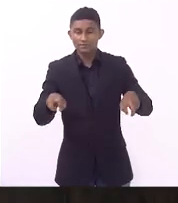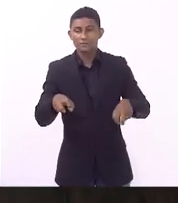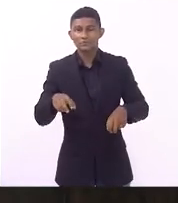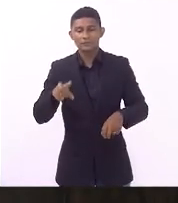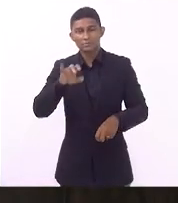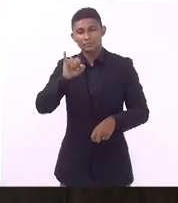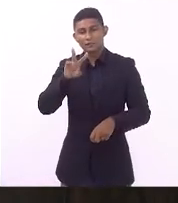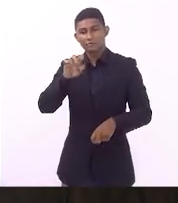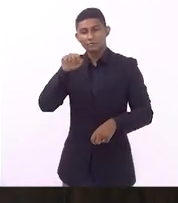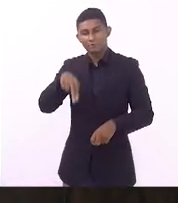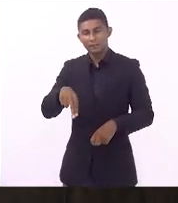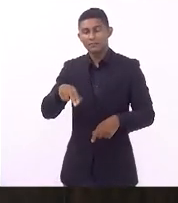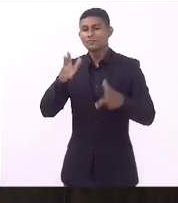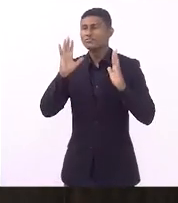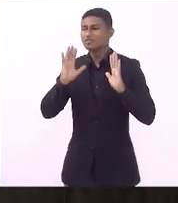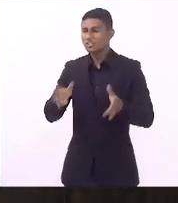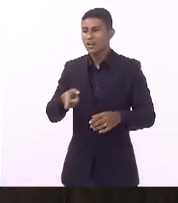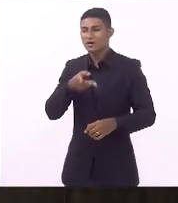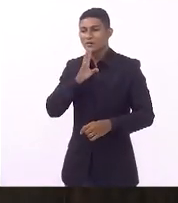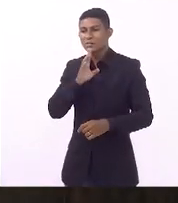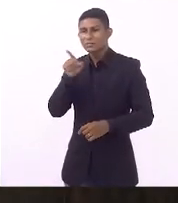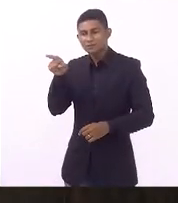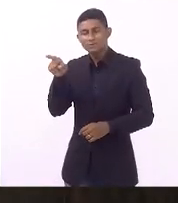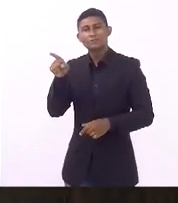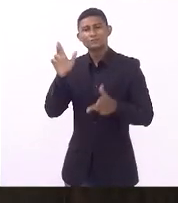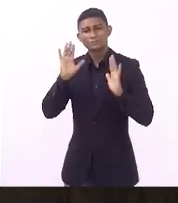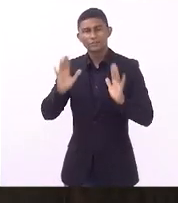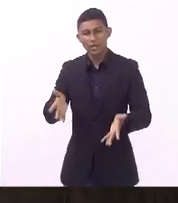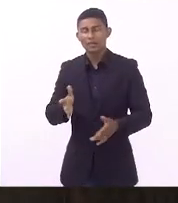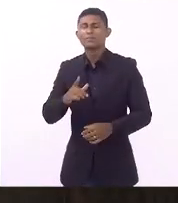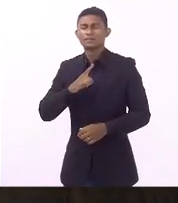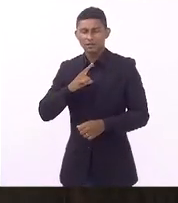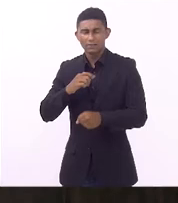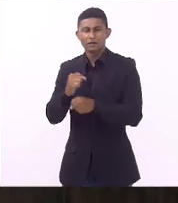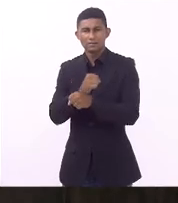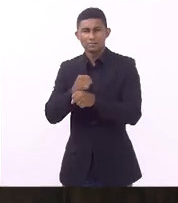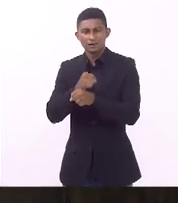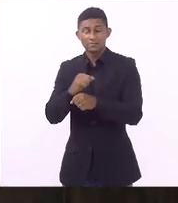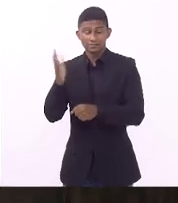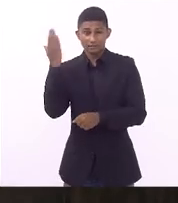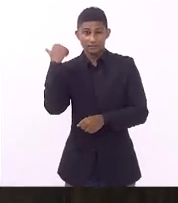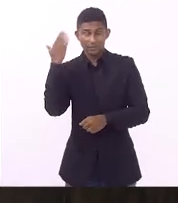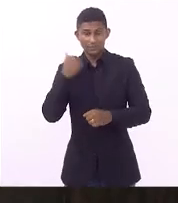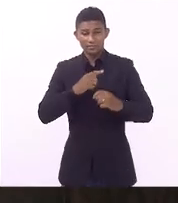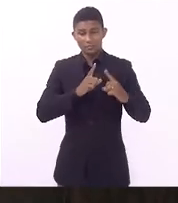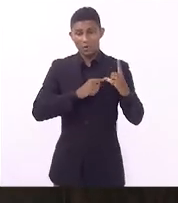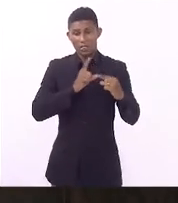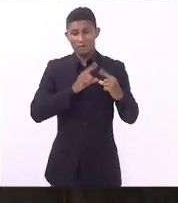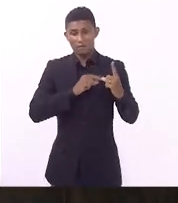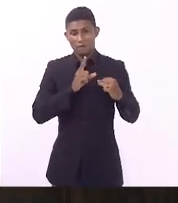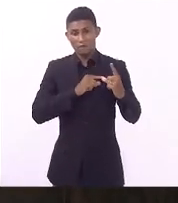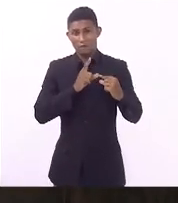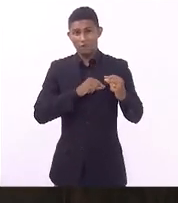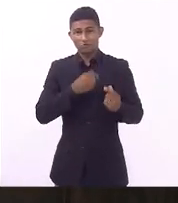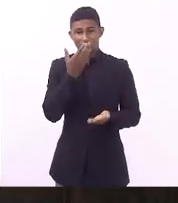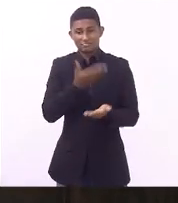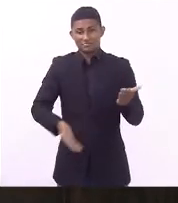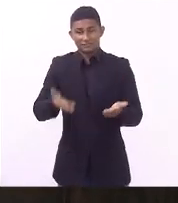algum tempo, já o consolei algumas vezes quando o Botafogo era derrotado.